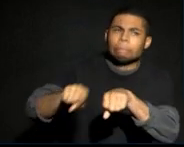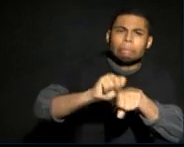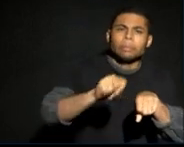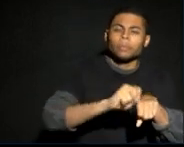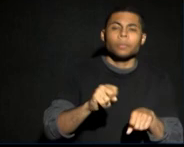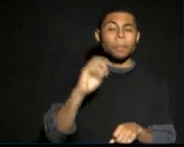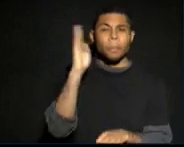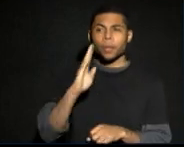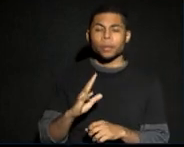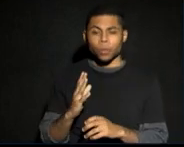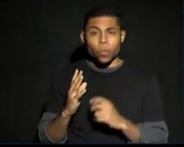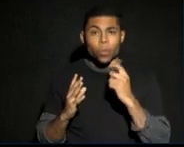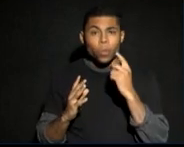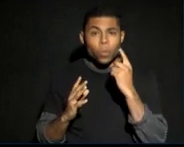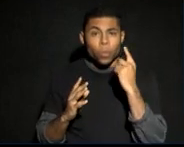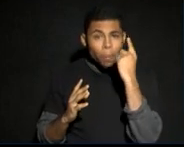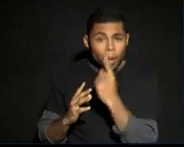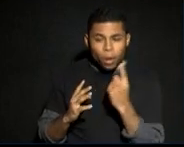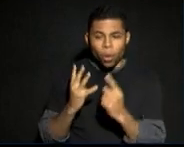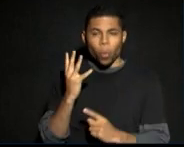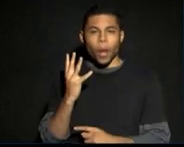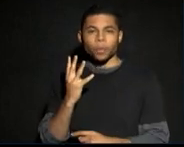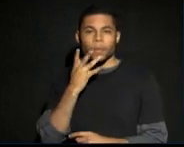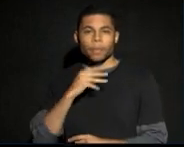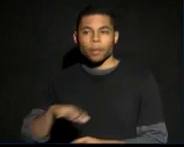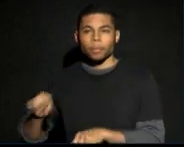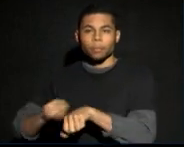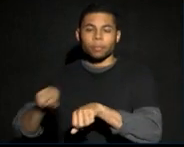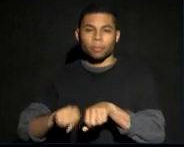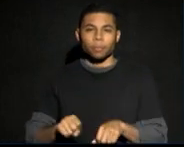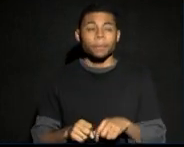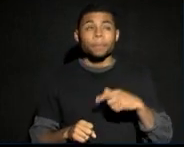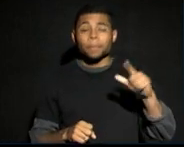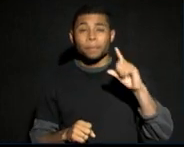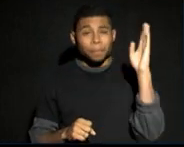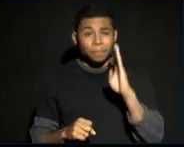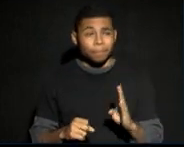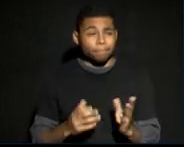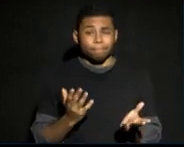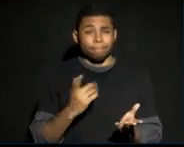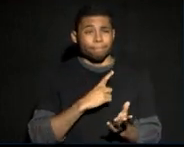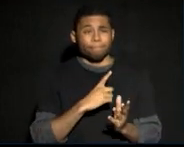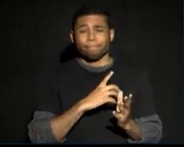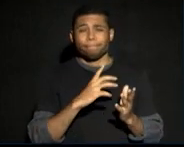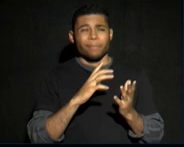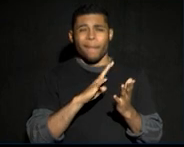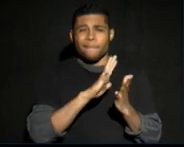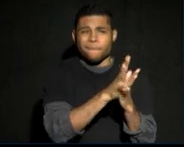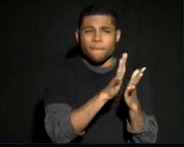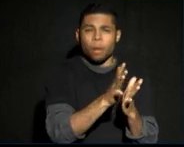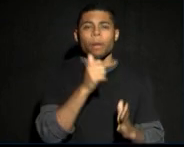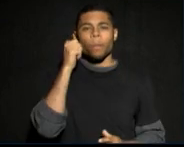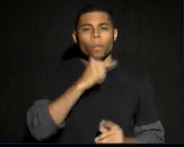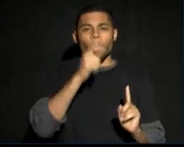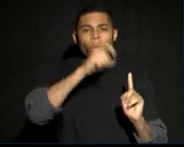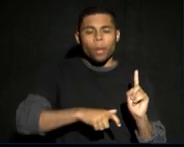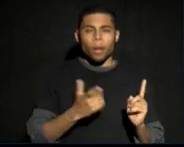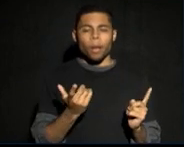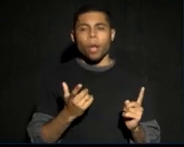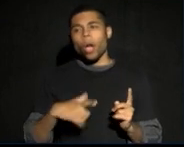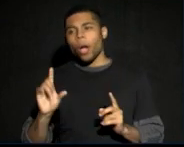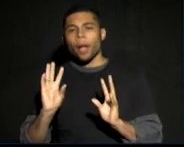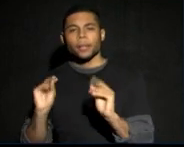uma em cada quatro mulheres é vítima de violência e agressão doméstica e metade das mulheres que trabalham são vítimas de assédio então